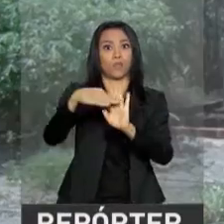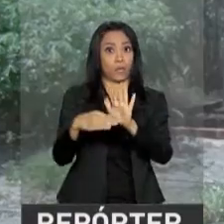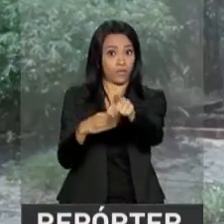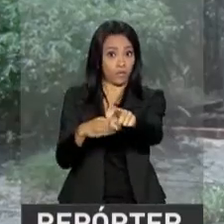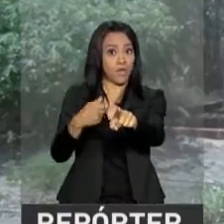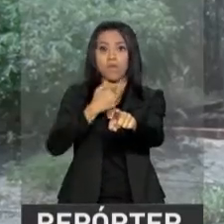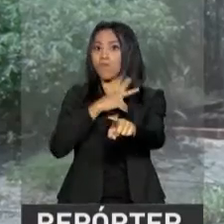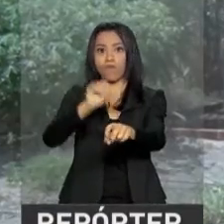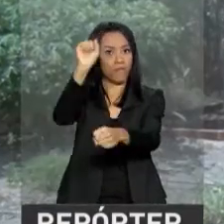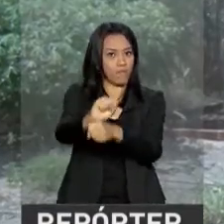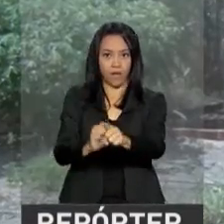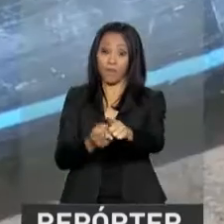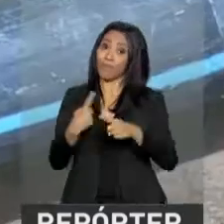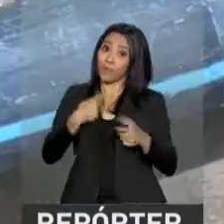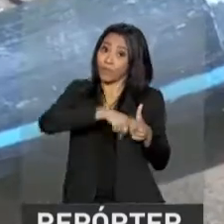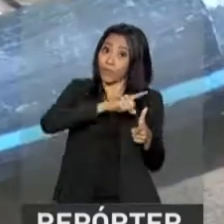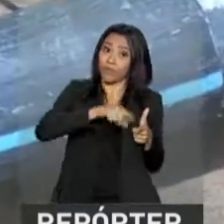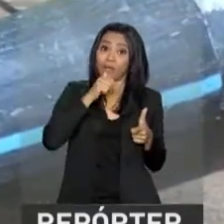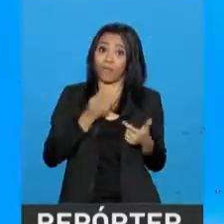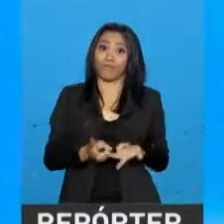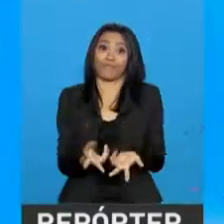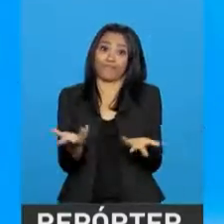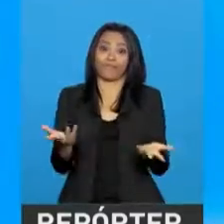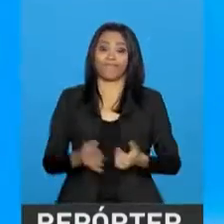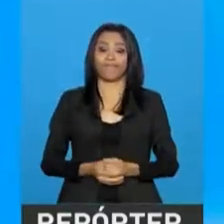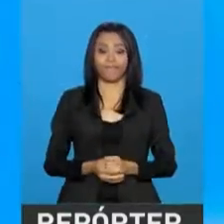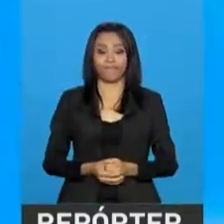parar porque a crise de comando já viu ela veio pra ficar